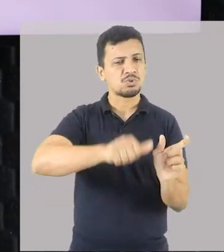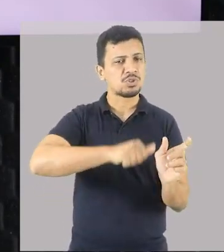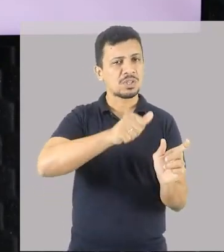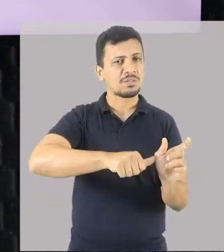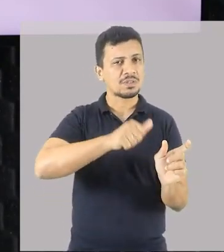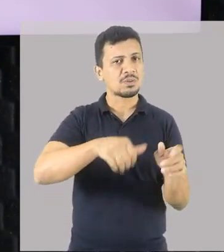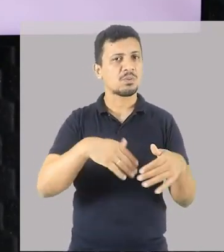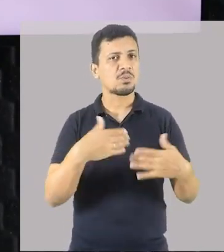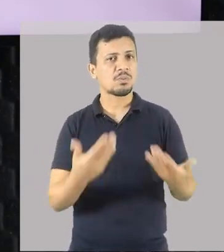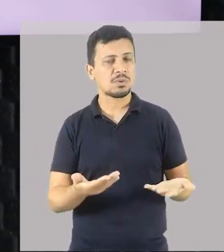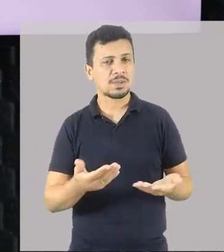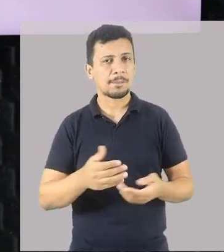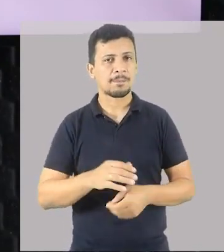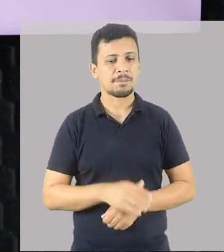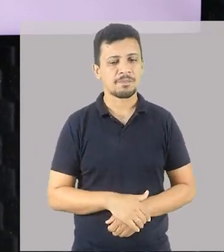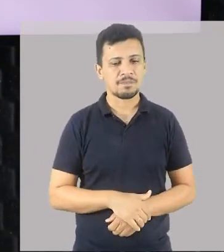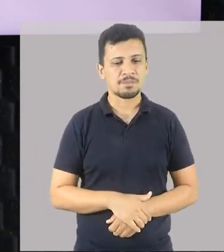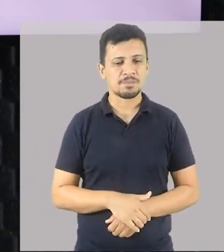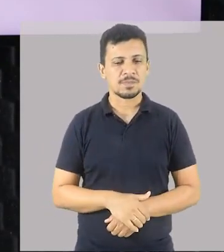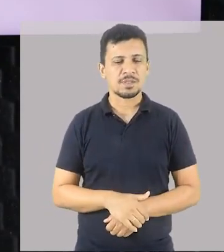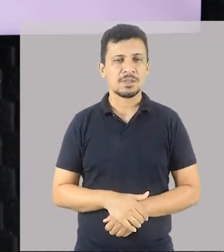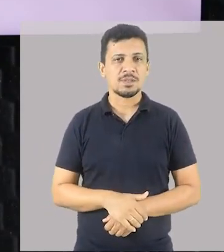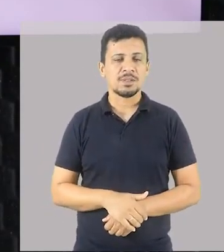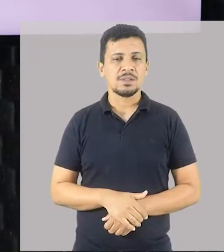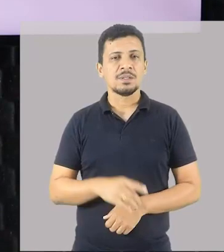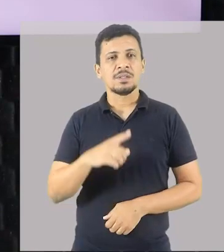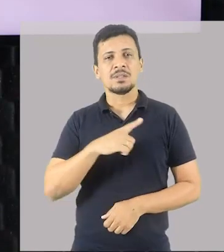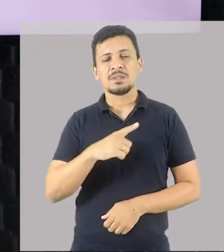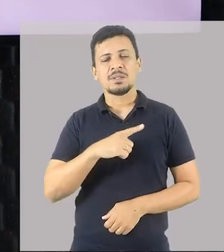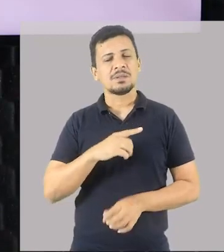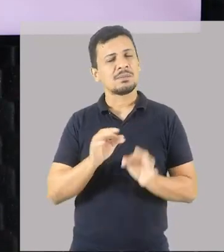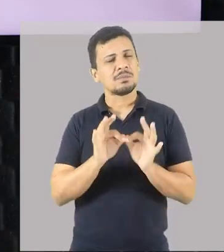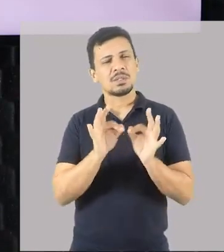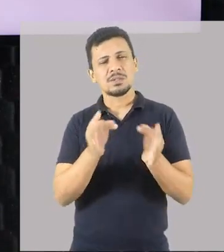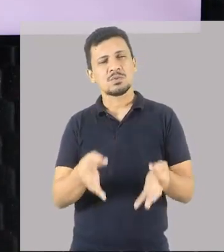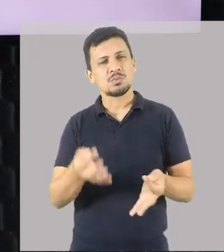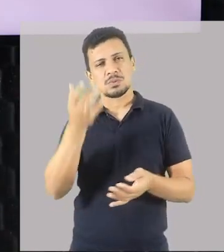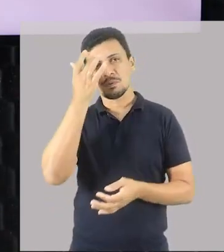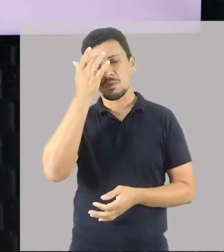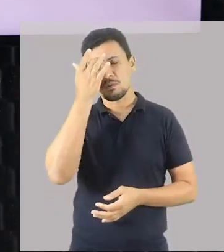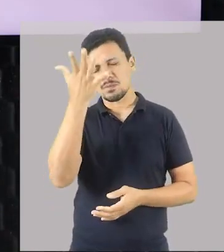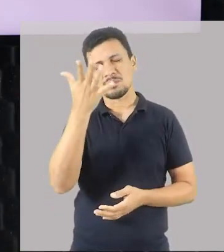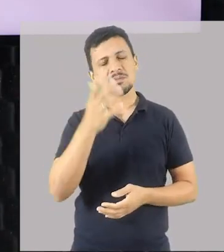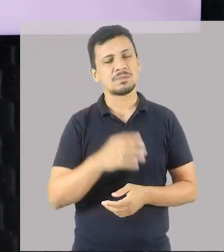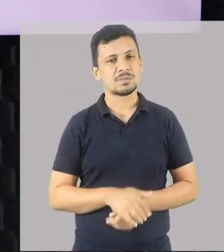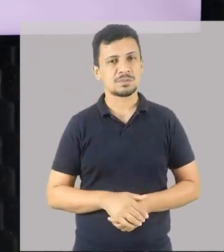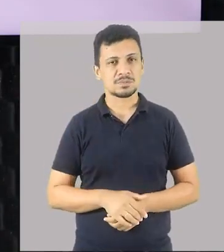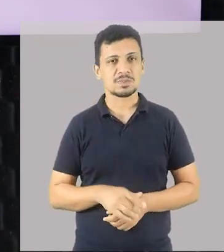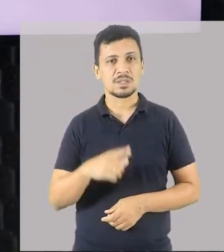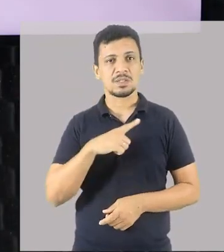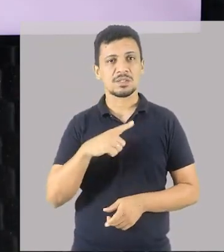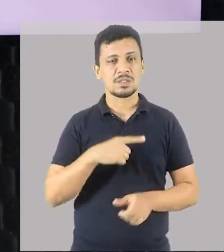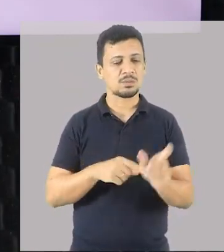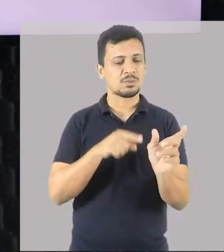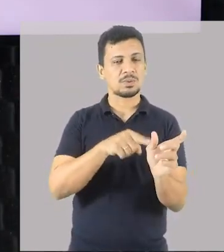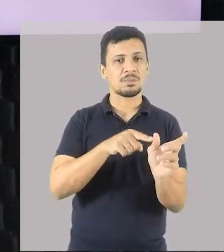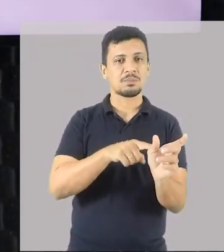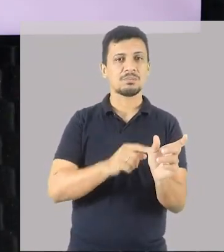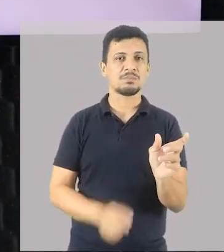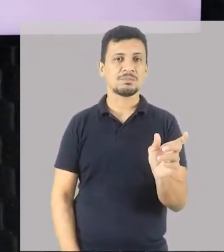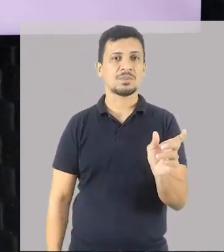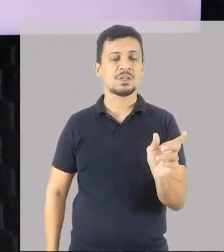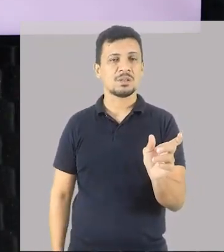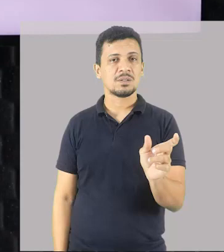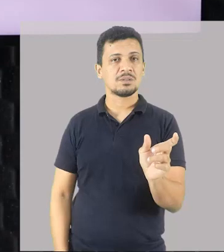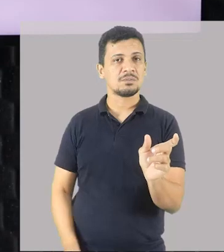for composição, que tipo de composição? Tá? Composição é super simples. Composição por justaposição, quando eu coloco